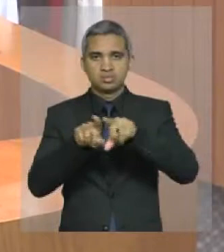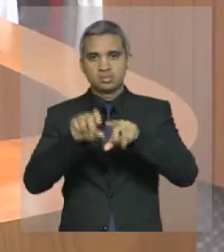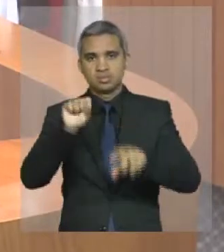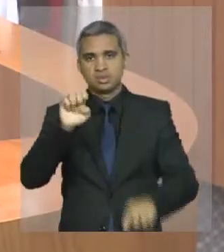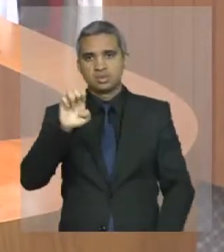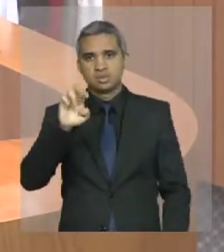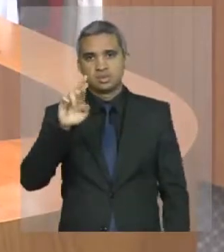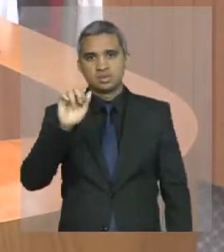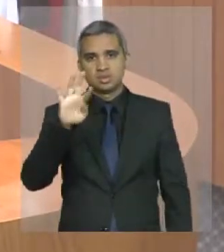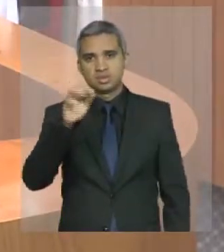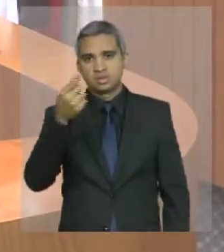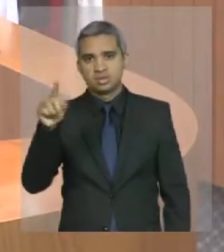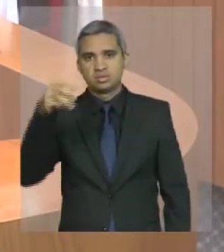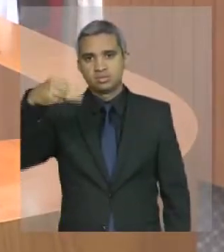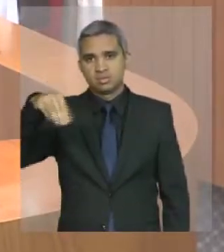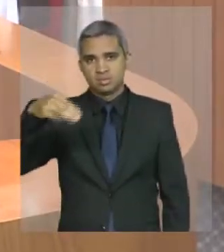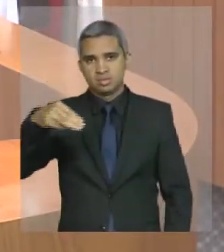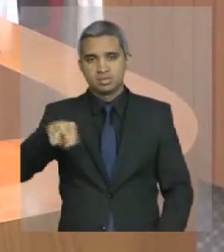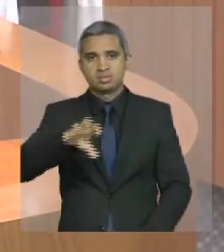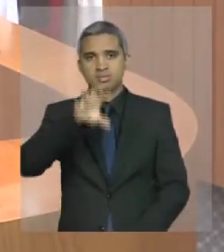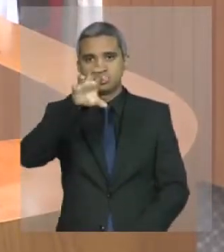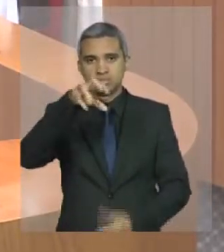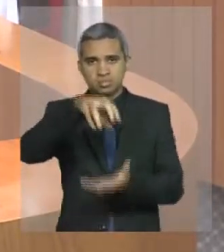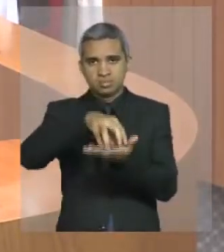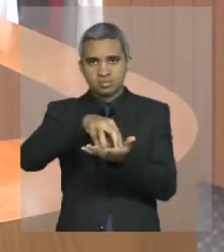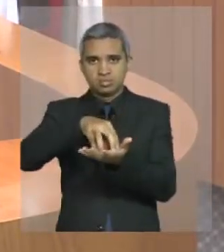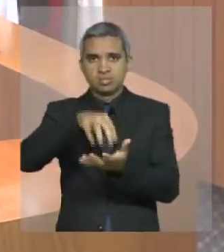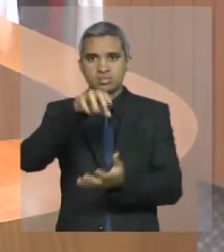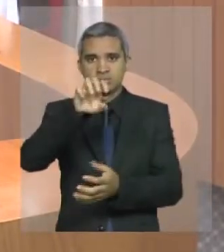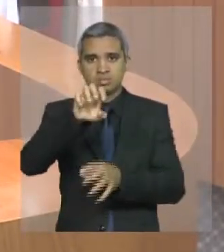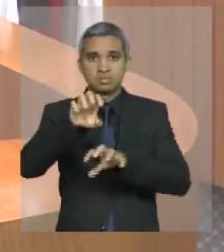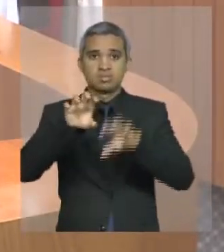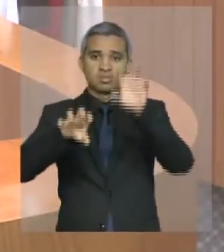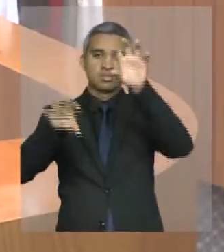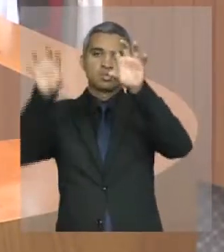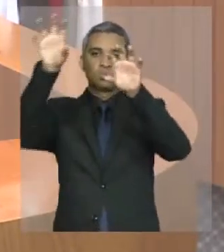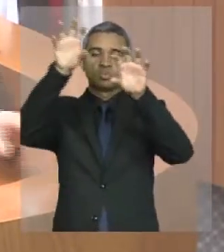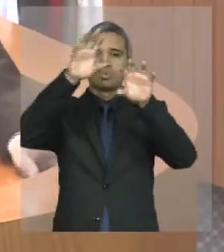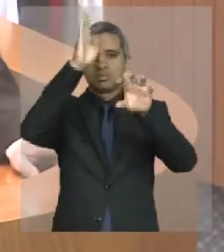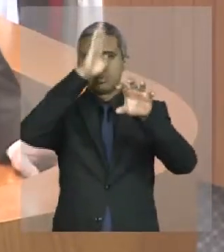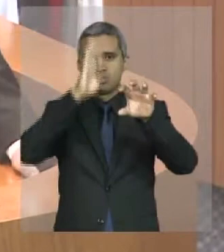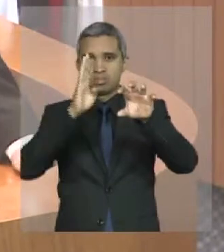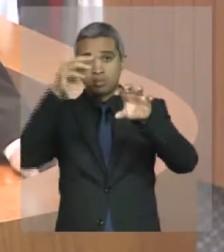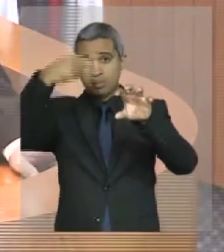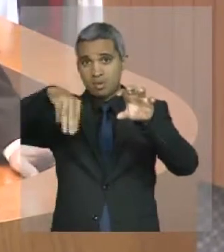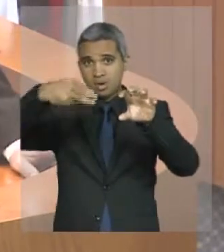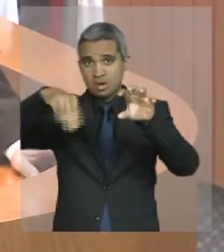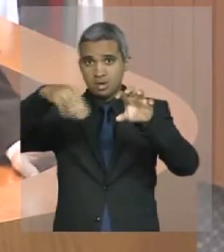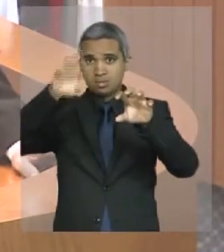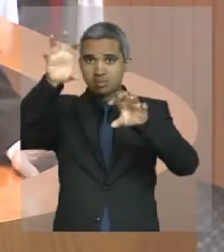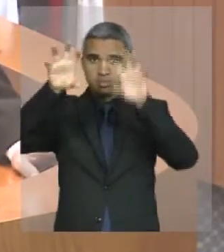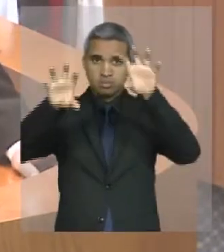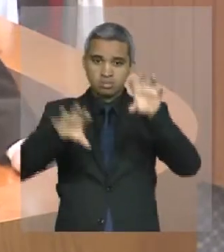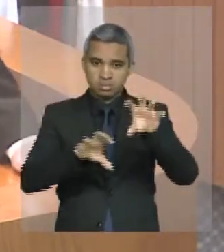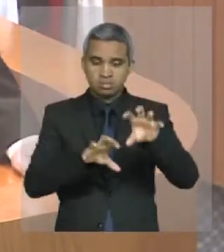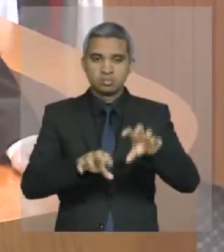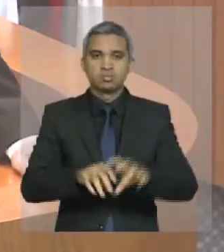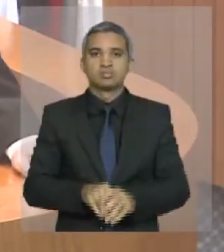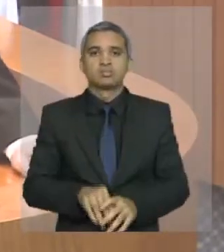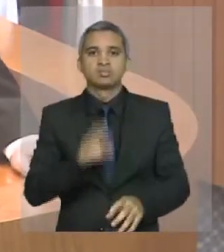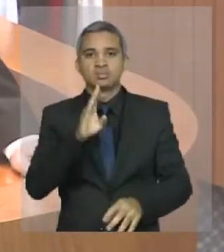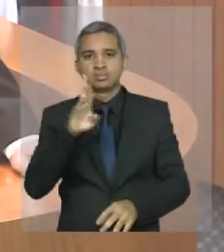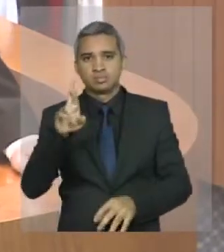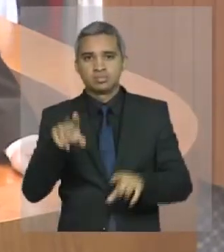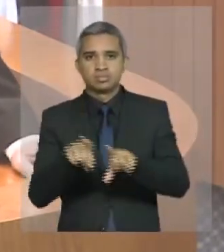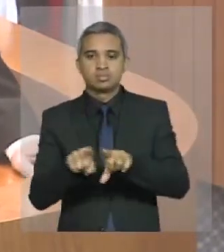região central do Maranhão, para a região da Baixada do Maranhão, para a região da BR, deputado Josimar de Maranhãozinho. E eu tenho